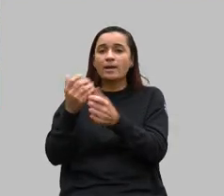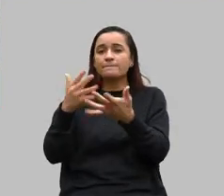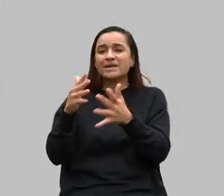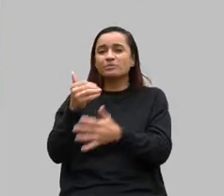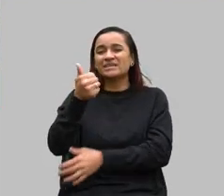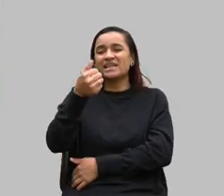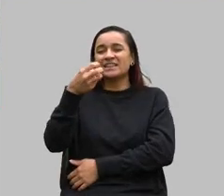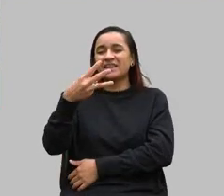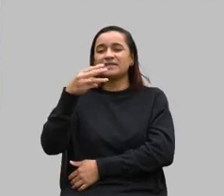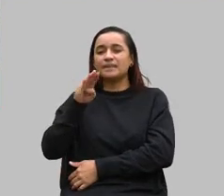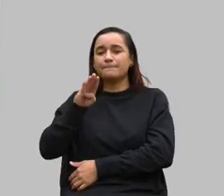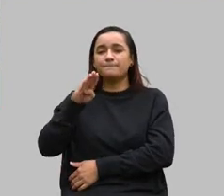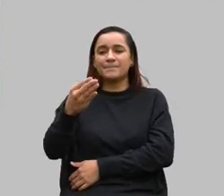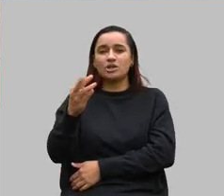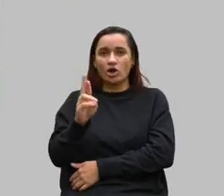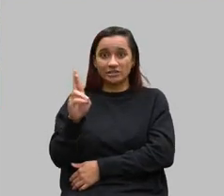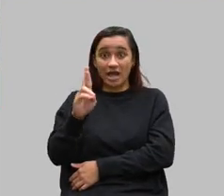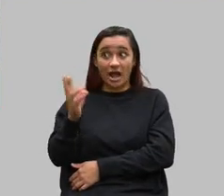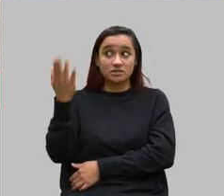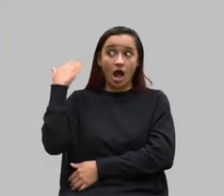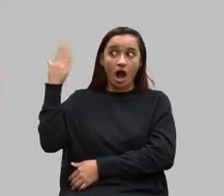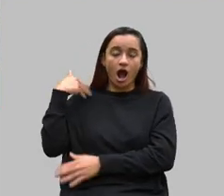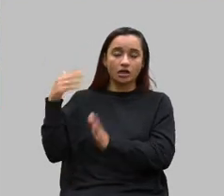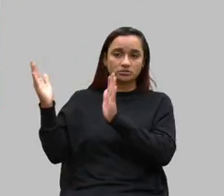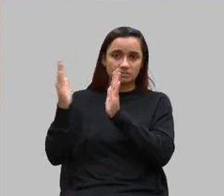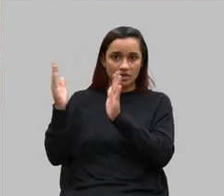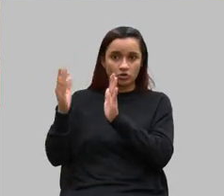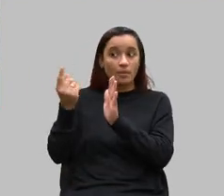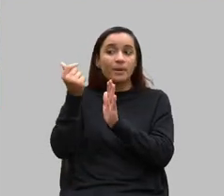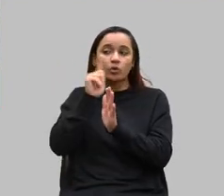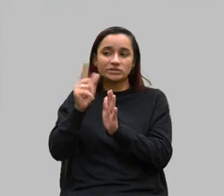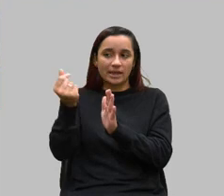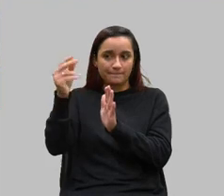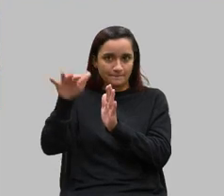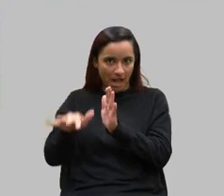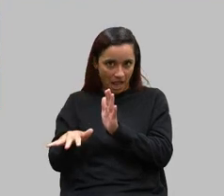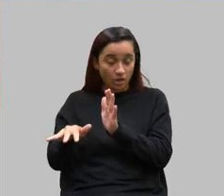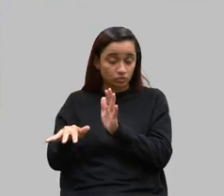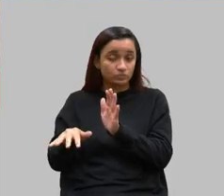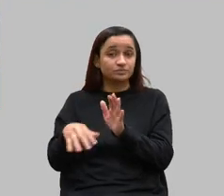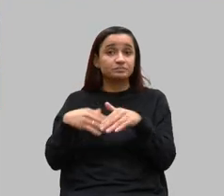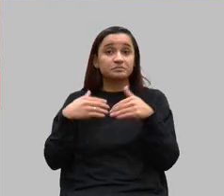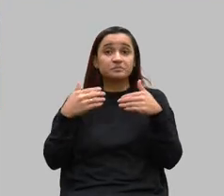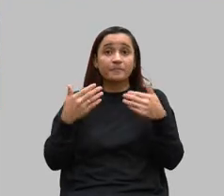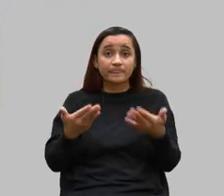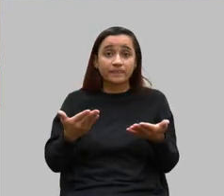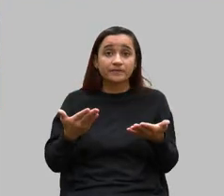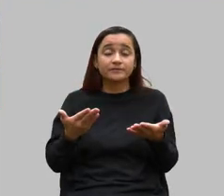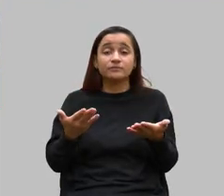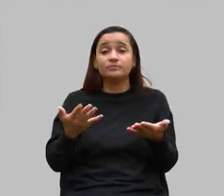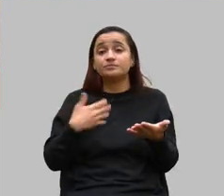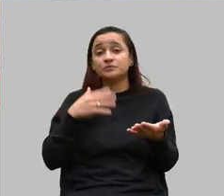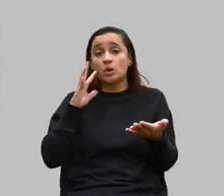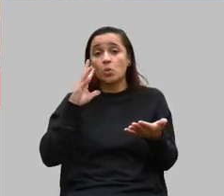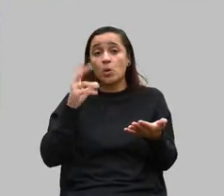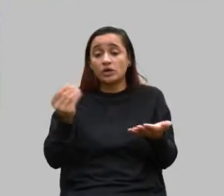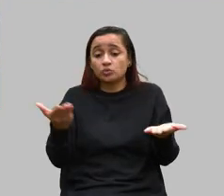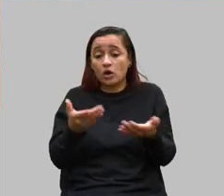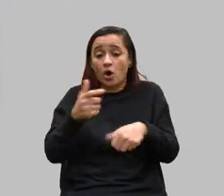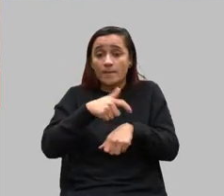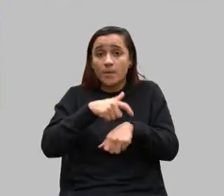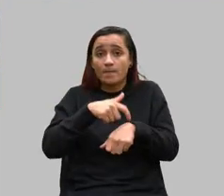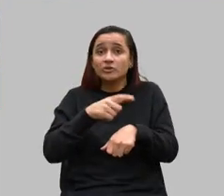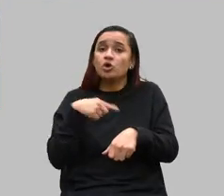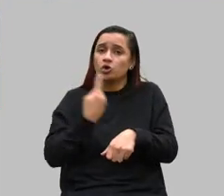bilhões de reais daquela época para ser barato não é então eh acho que em bom momento a gente tem sempre